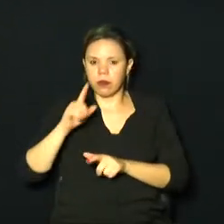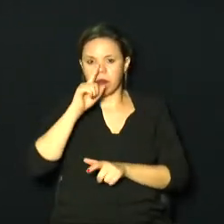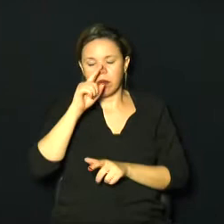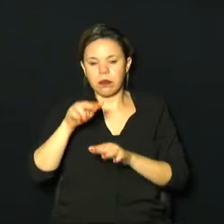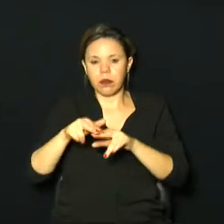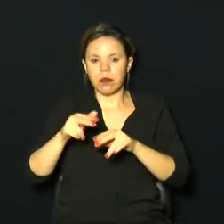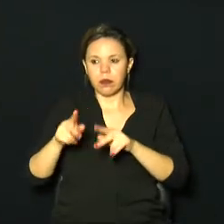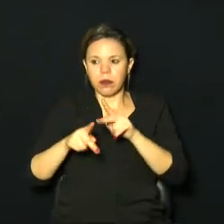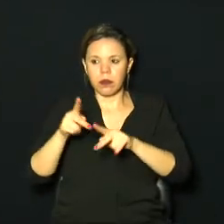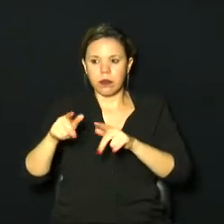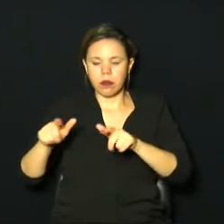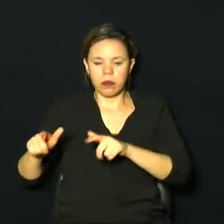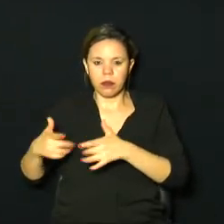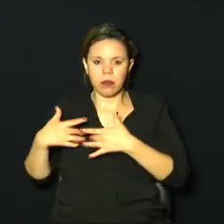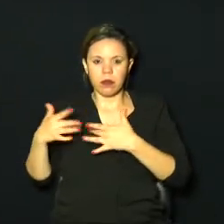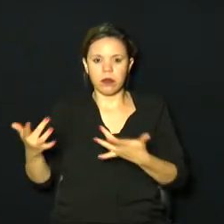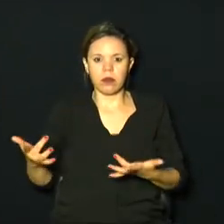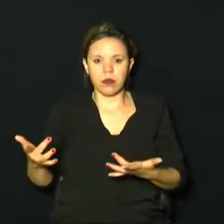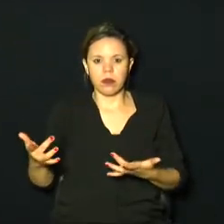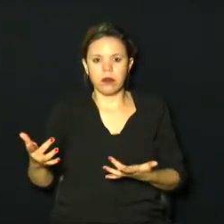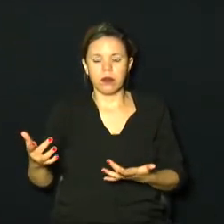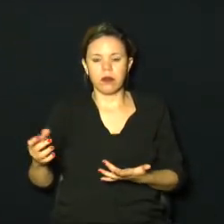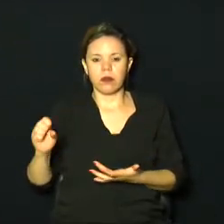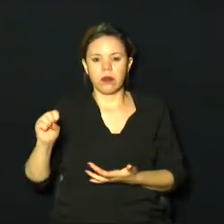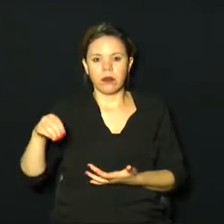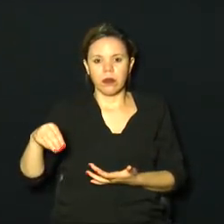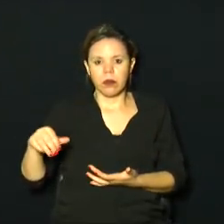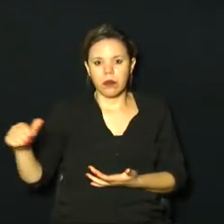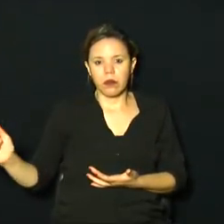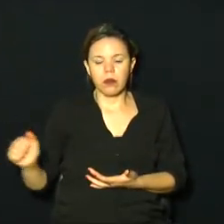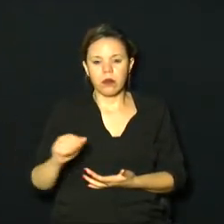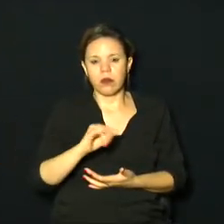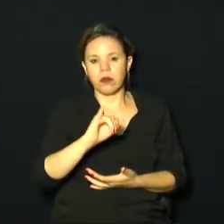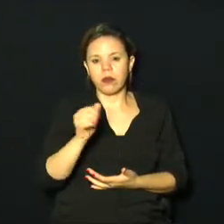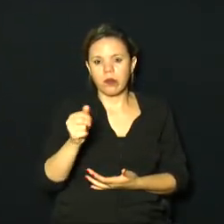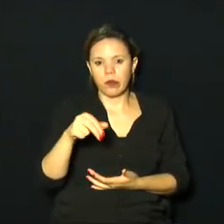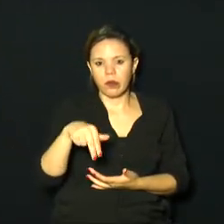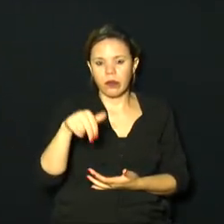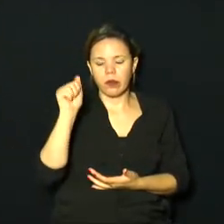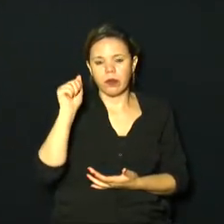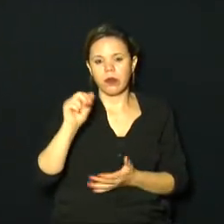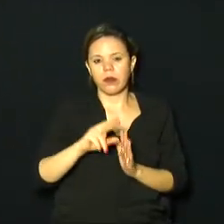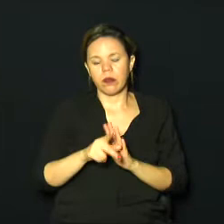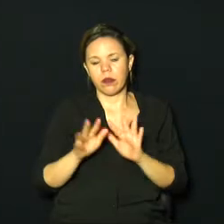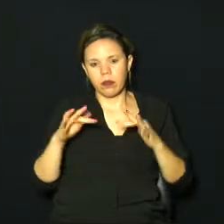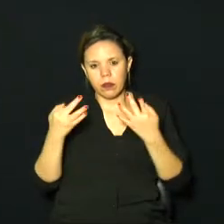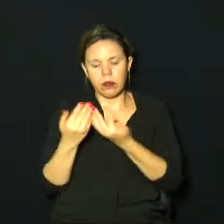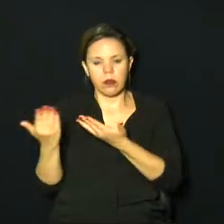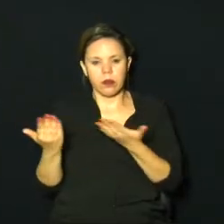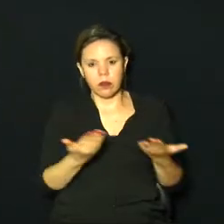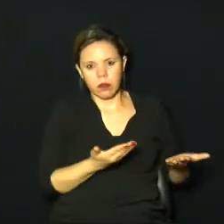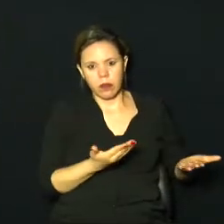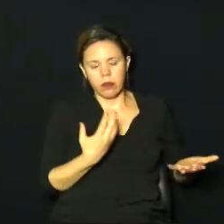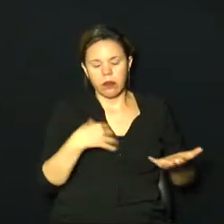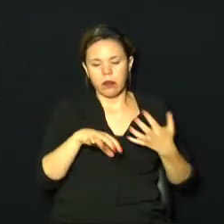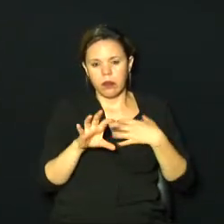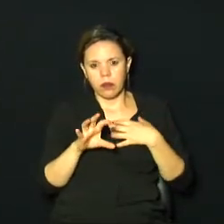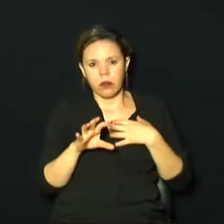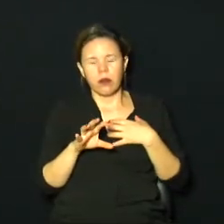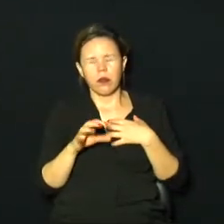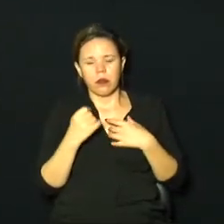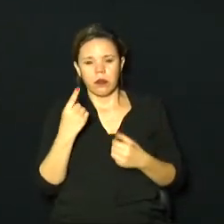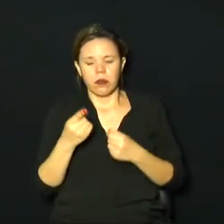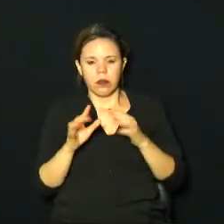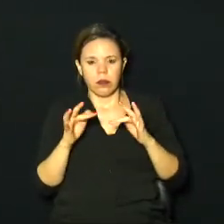solidariedade de outros movimentos, de Joana d'Arc, Vila Soma e outros lugares, familiares, né, que receberam essas famílias de forma solidária.